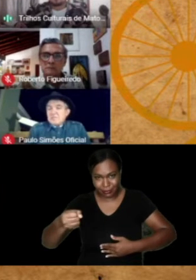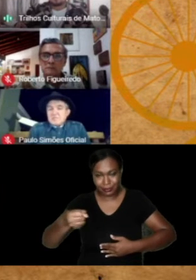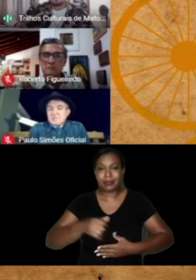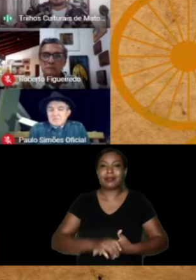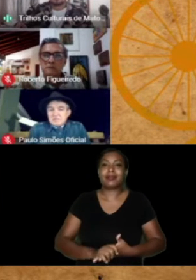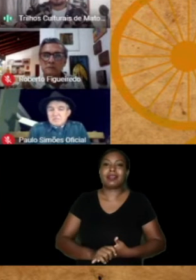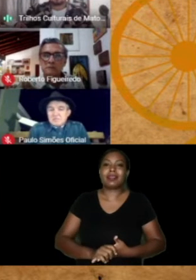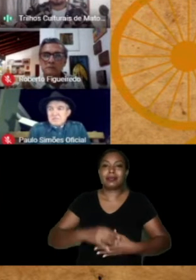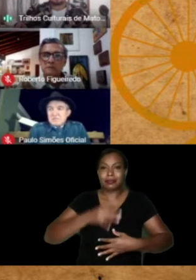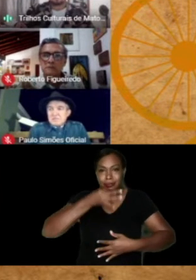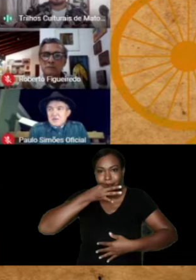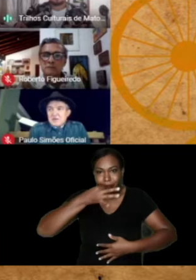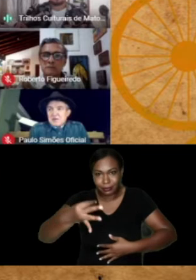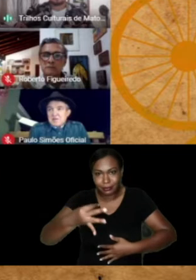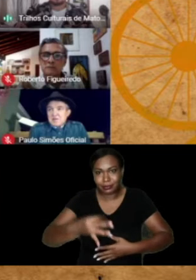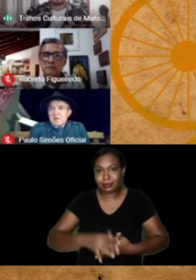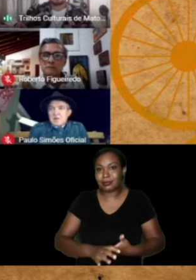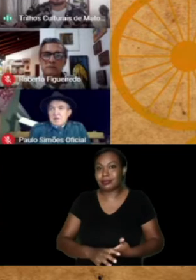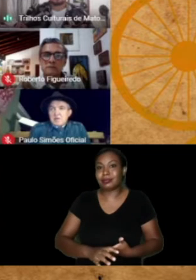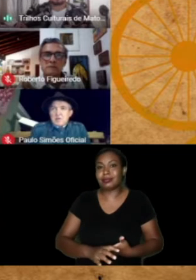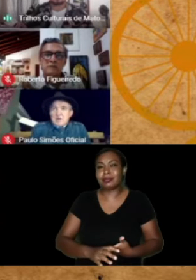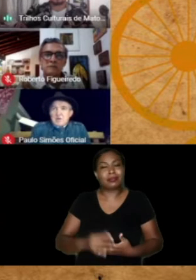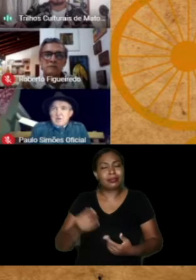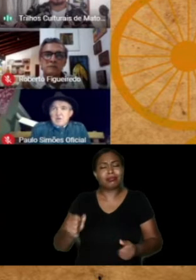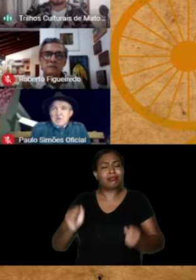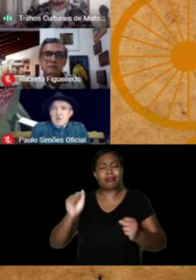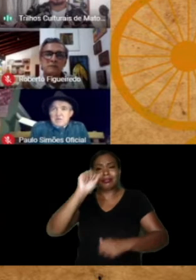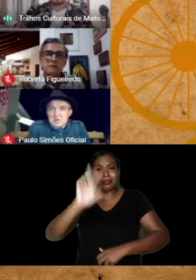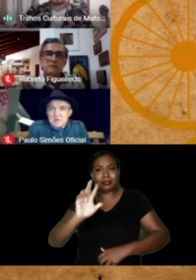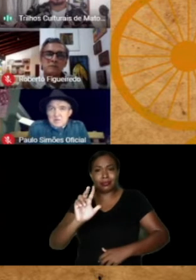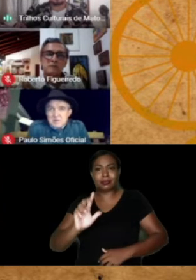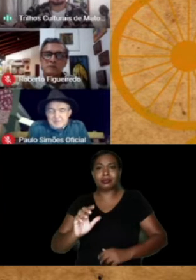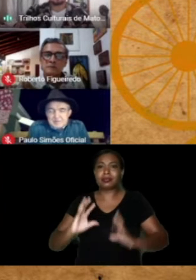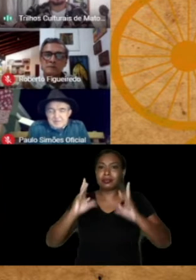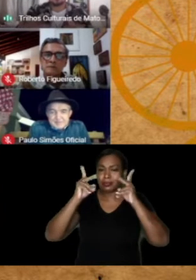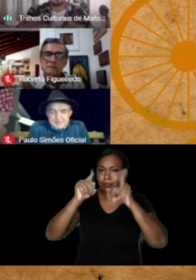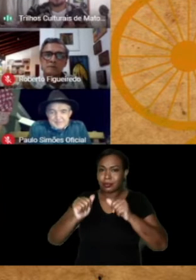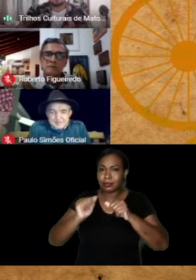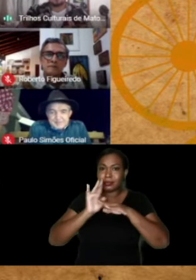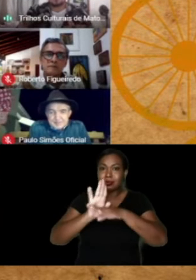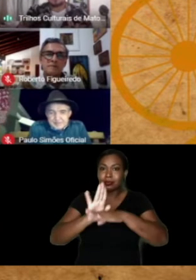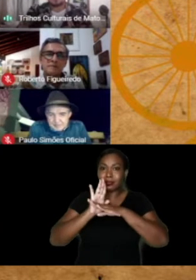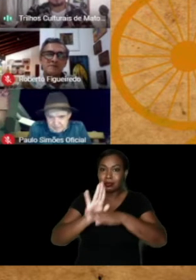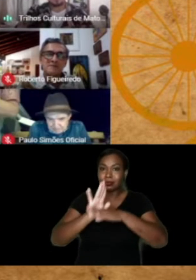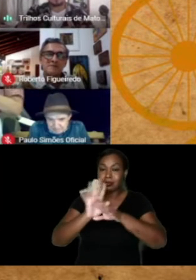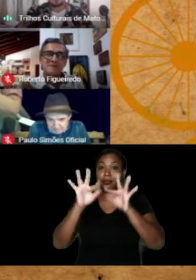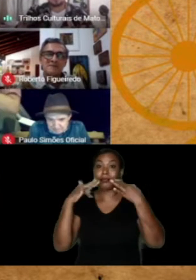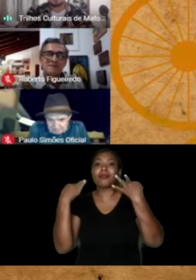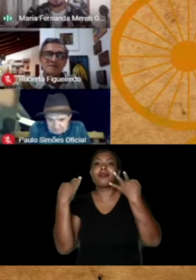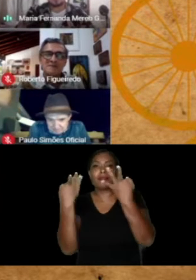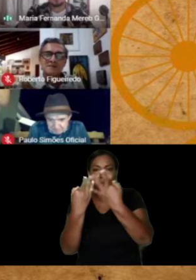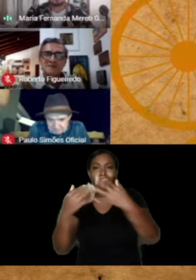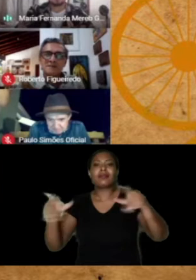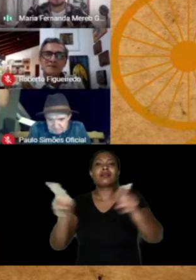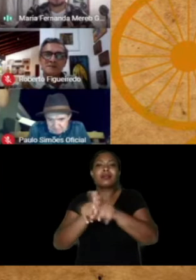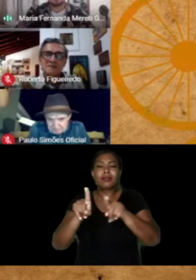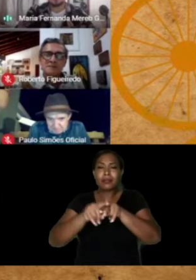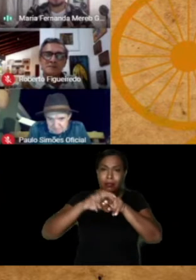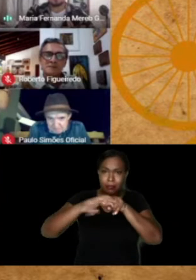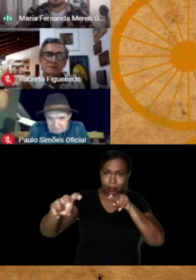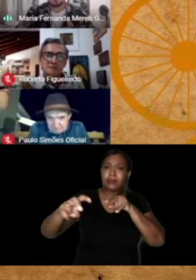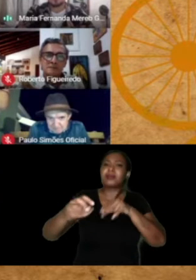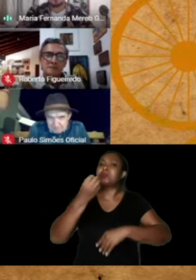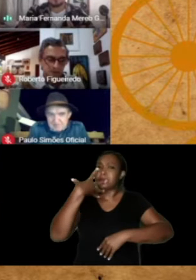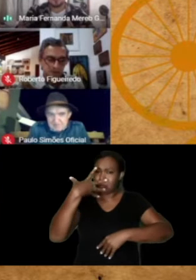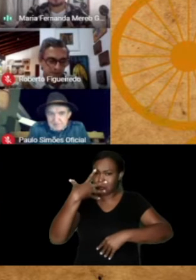Eu não havia me atentado a essa questão de que todos os que constituem a família também são ferroviários, muito pertinente a fala da senhora